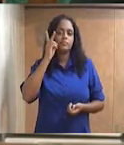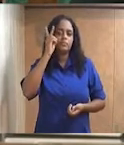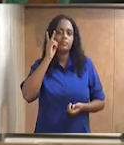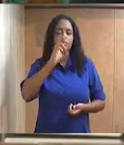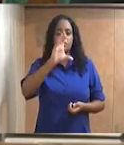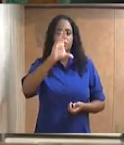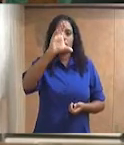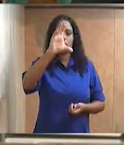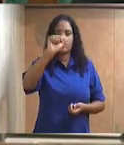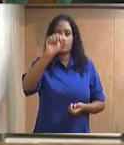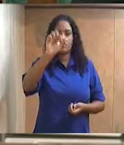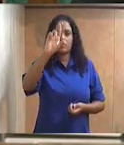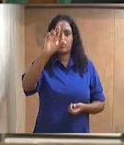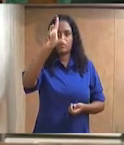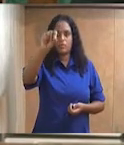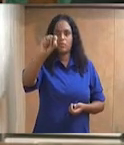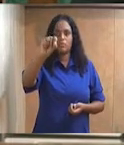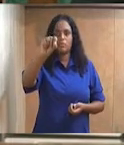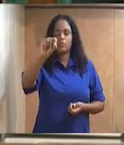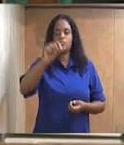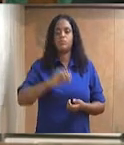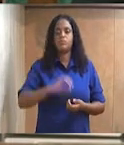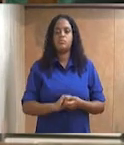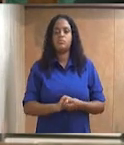Carlinhos da Barreira está presente.